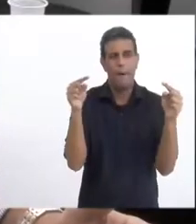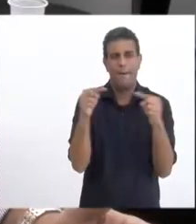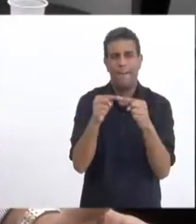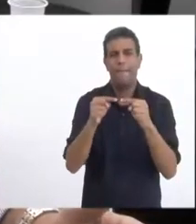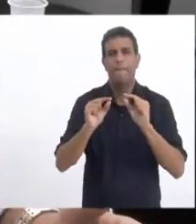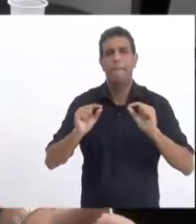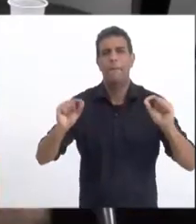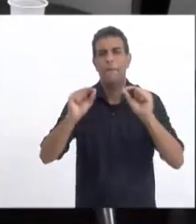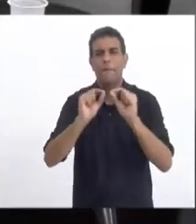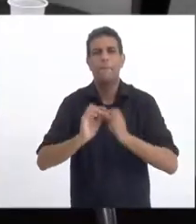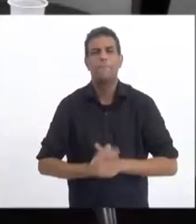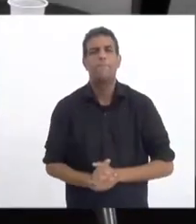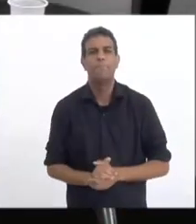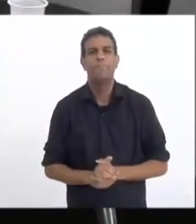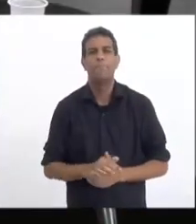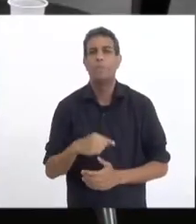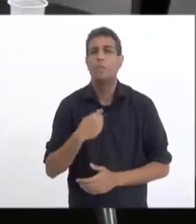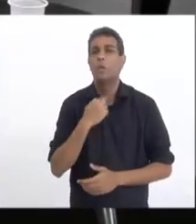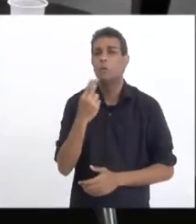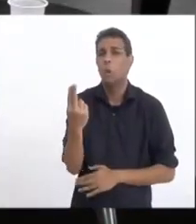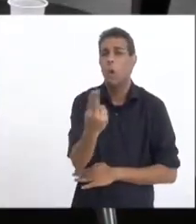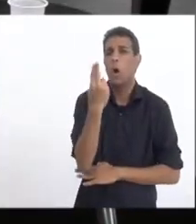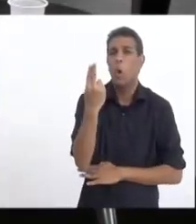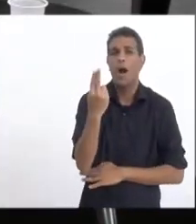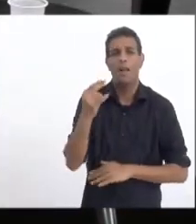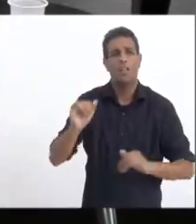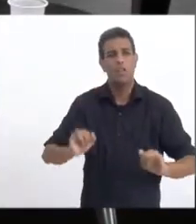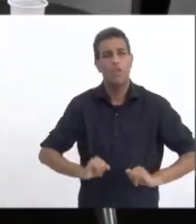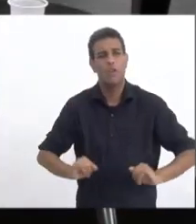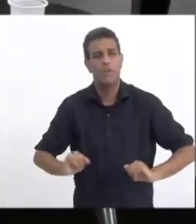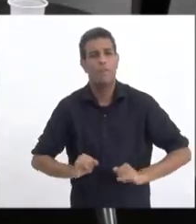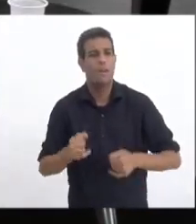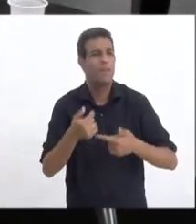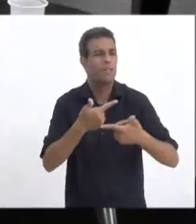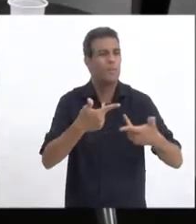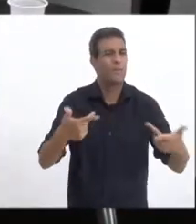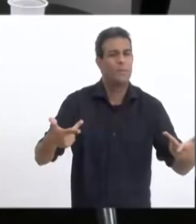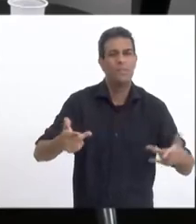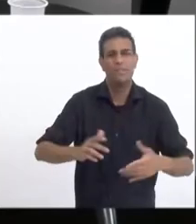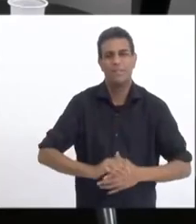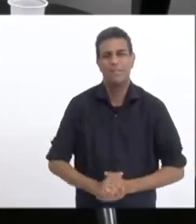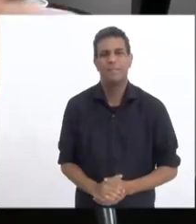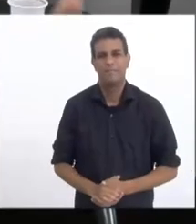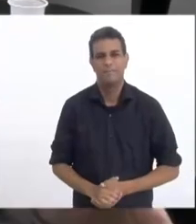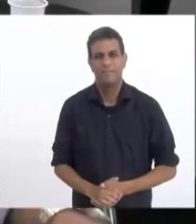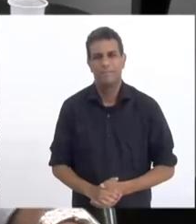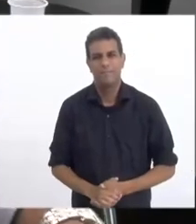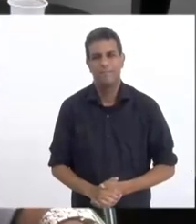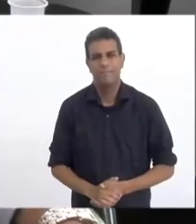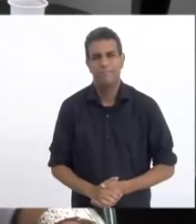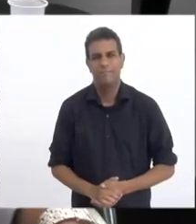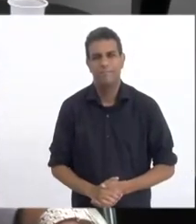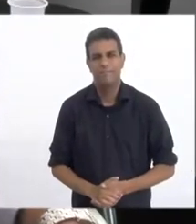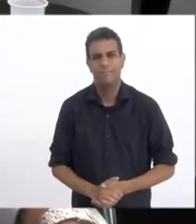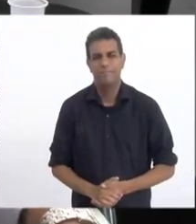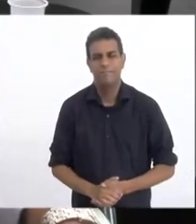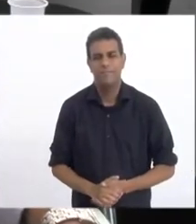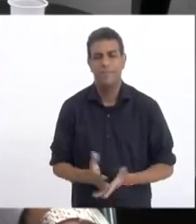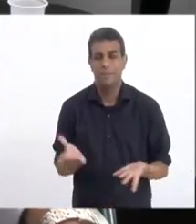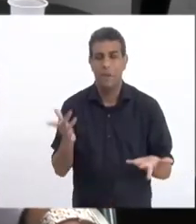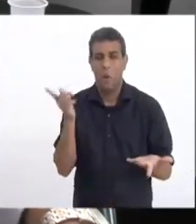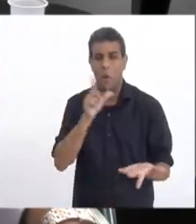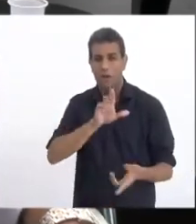chega um fim que a família não aguenta mais de sofrer. E aí eu fui abraçado pela comunidade